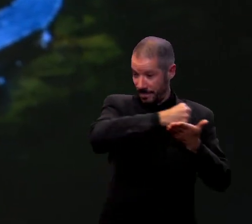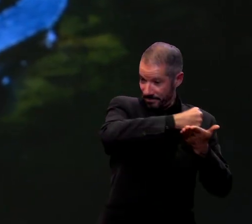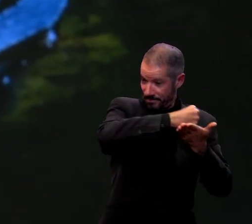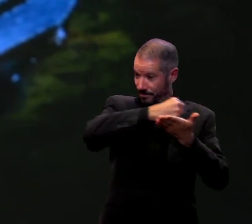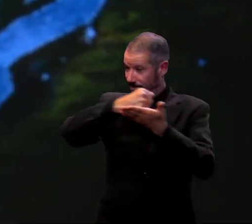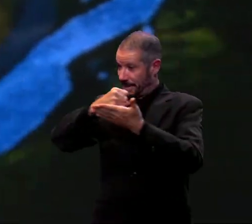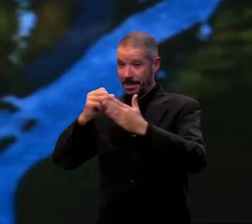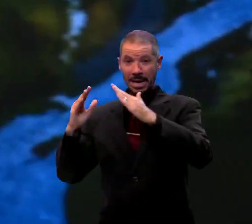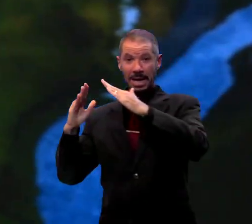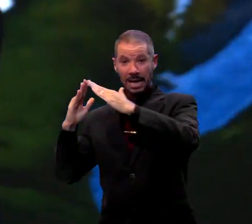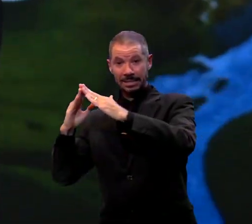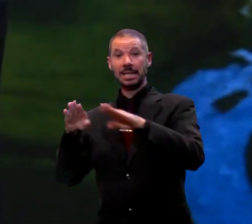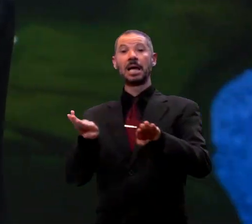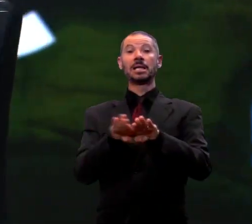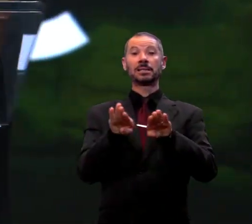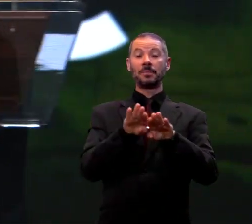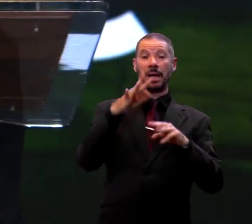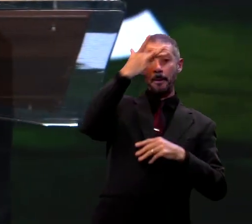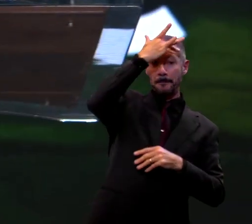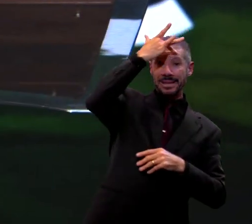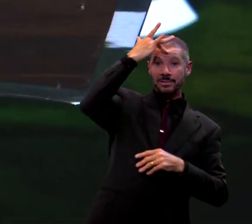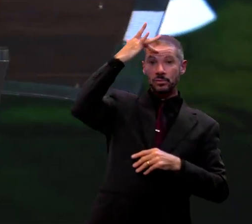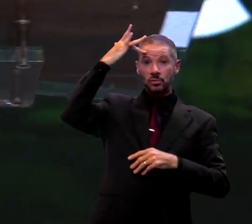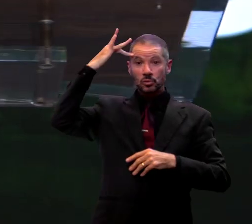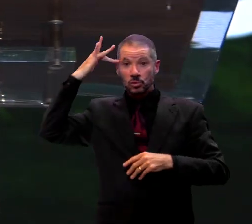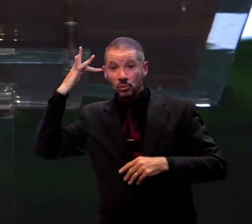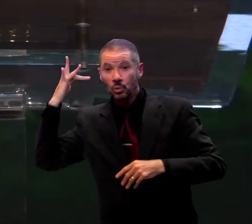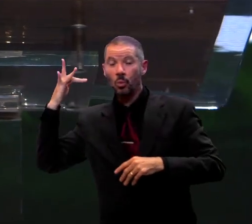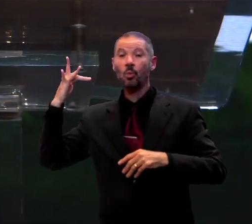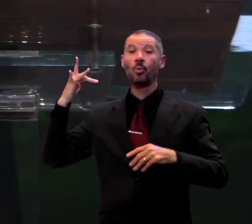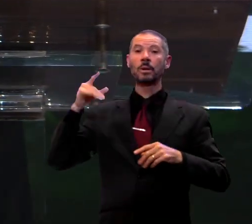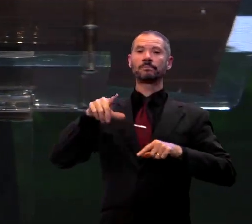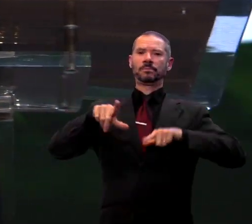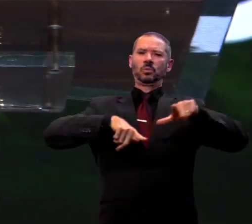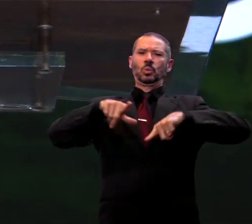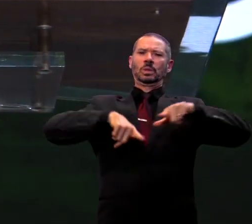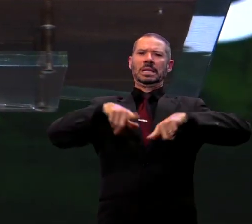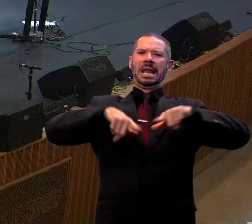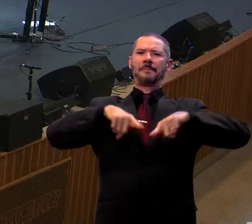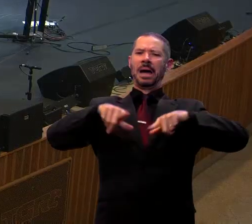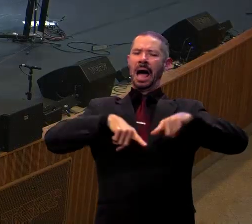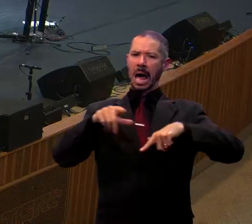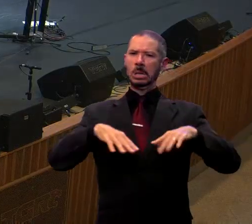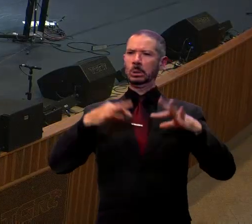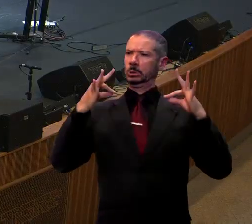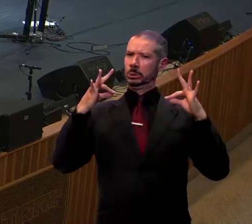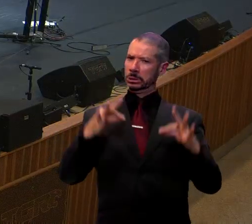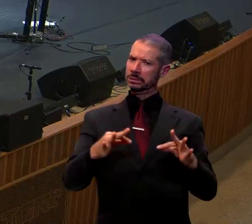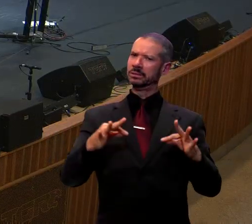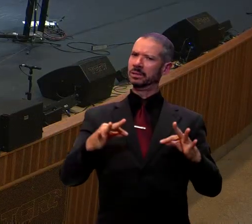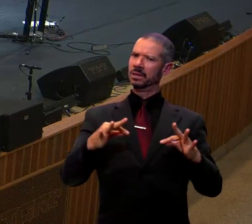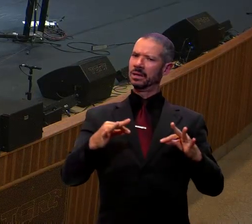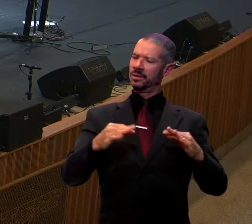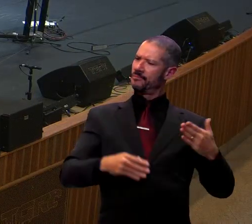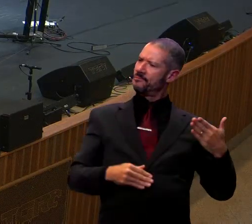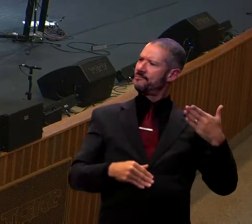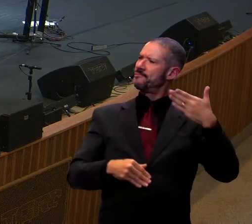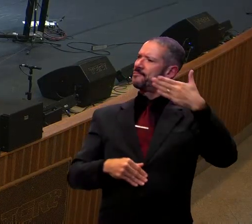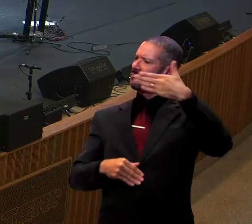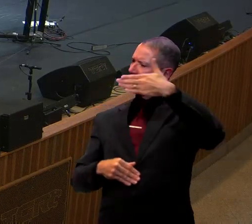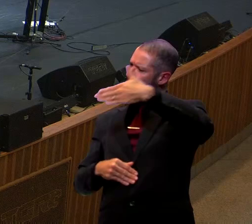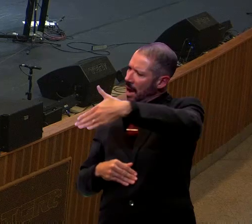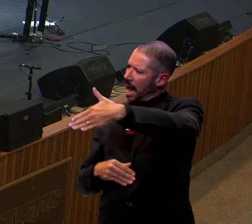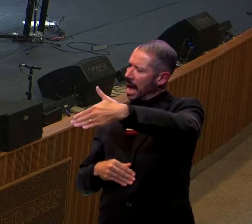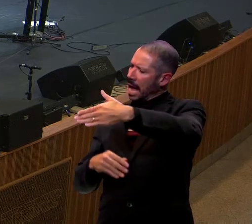casa. Mas também é alguém que está no cumprimento do seu dever, no seu trabalho, e que vai lá e que se